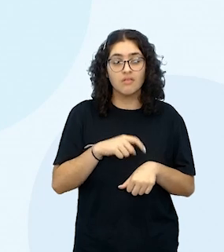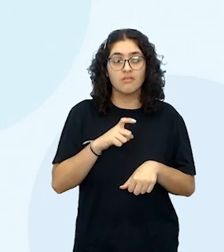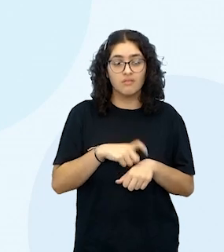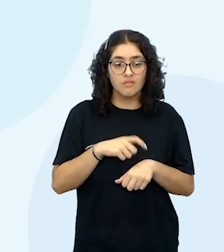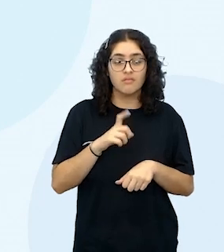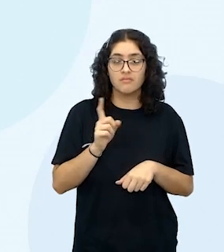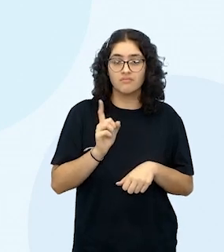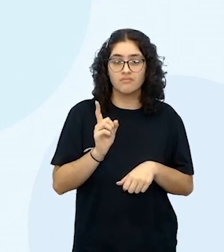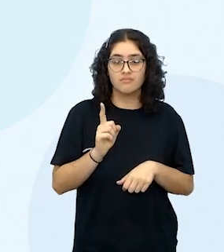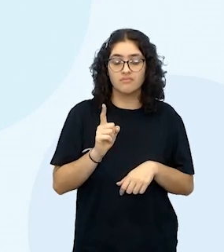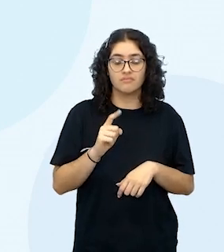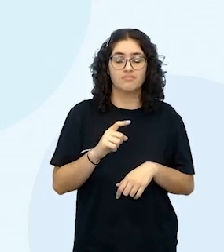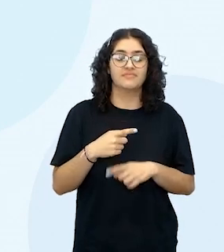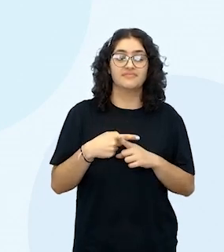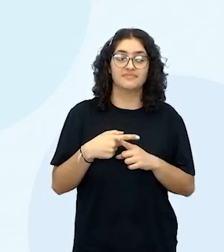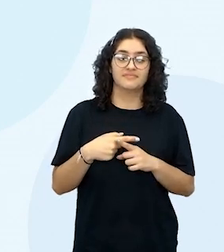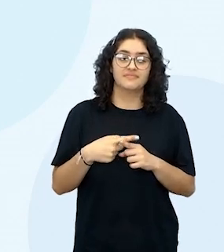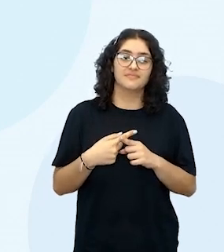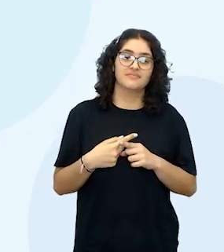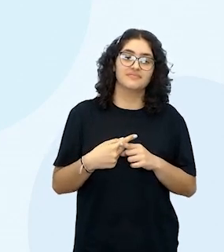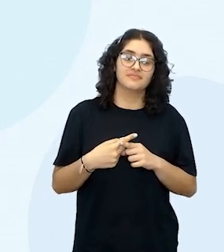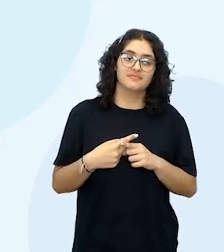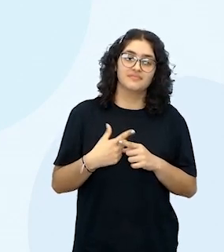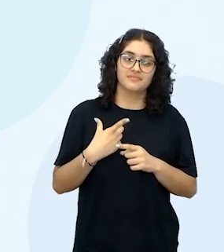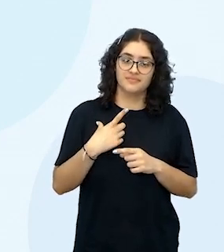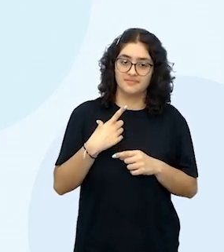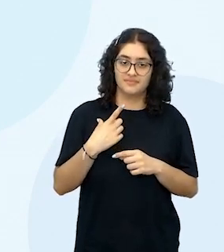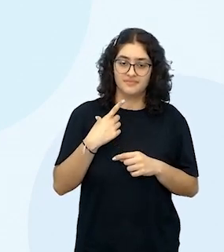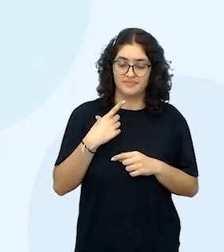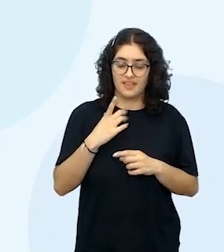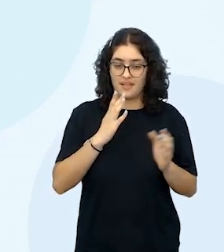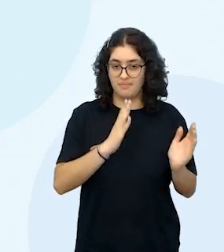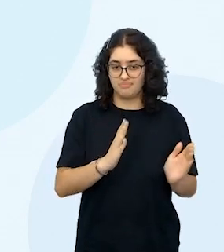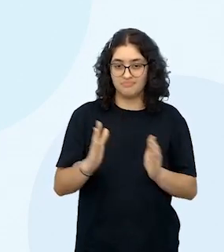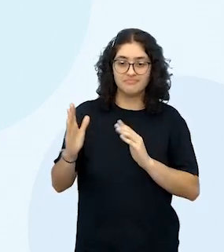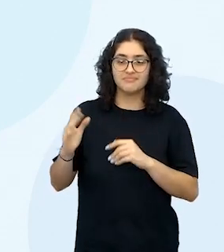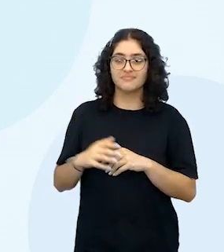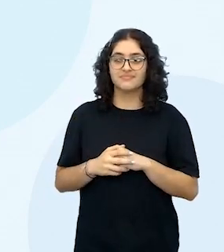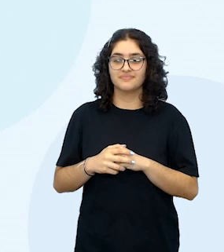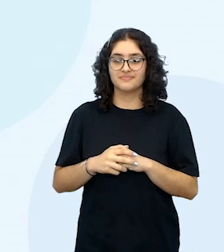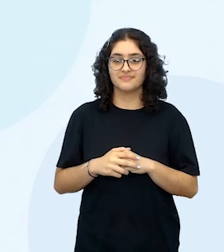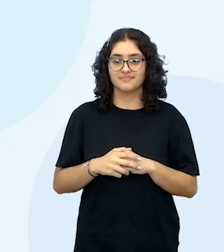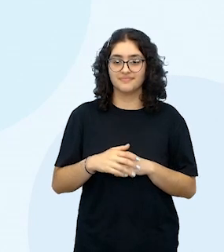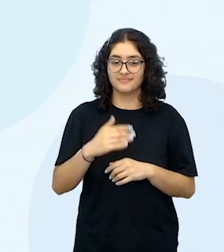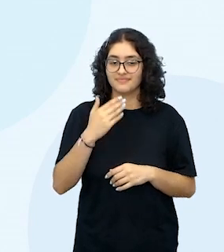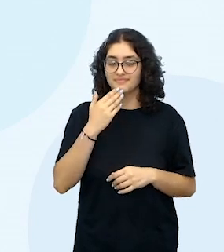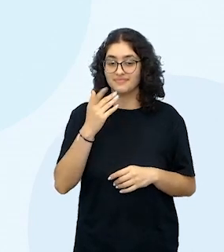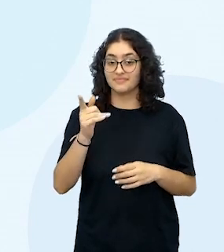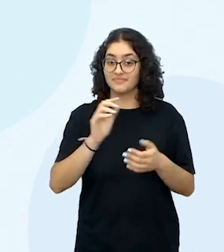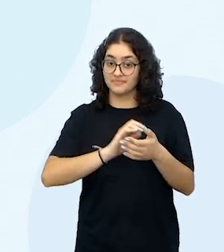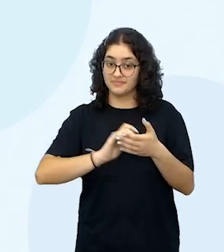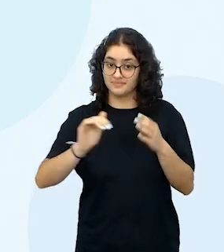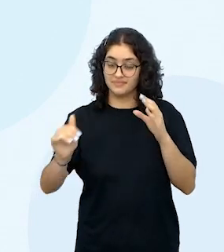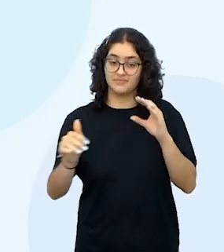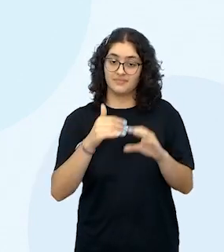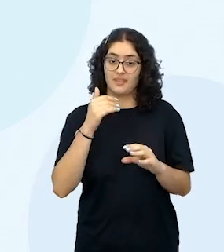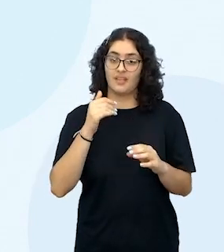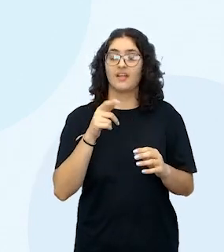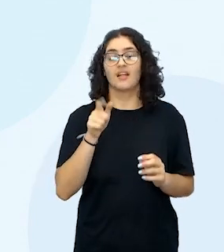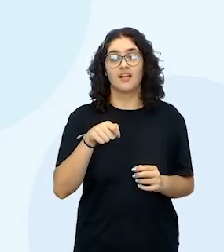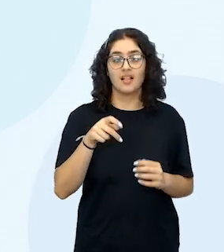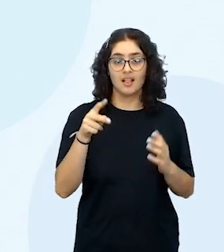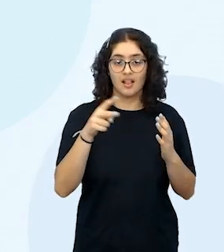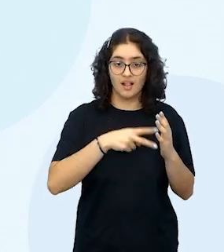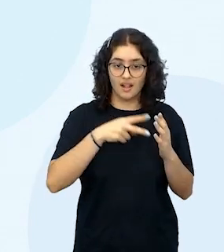Vamos tentar, né, mudar todos os formatos aqui, a ordem. Vou pedir para vocês irem escrevendo no chat, a gente vai